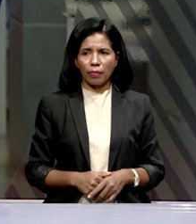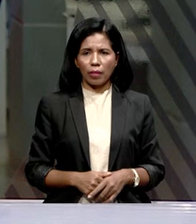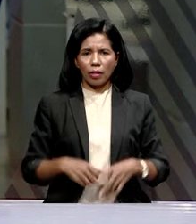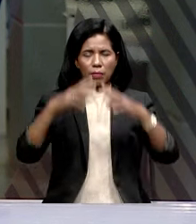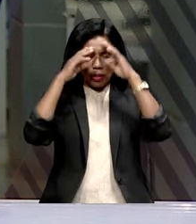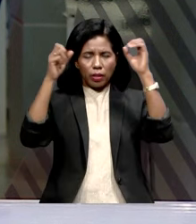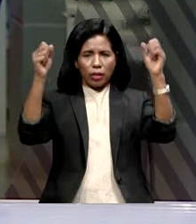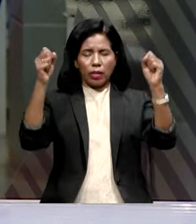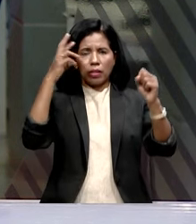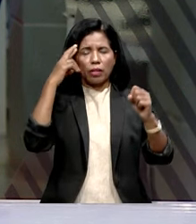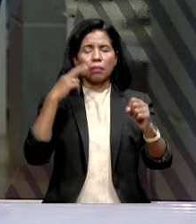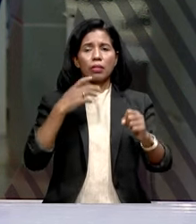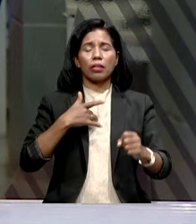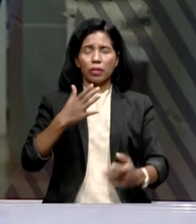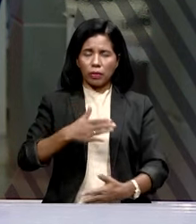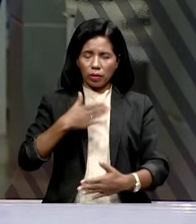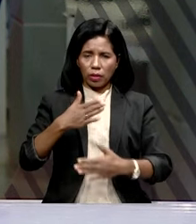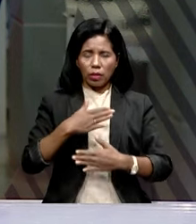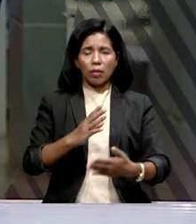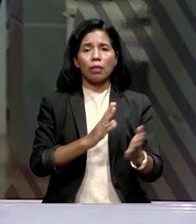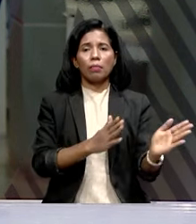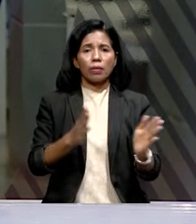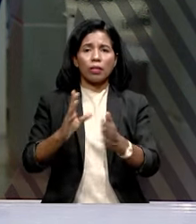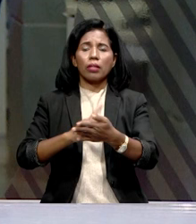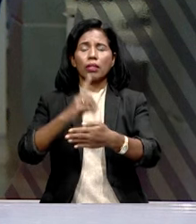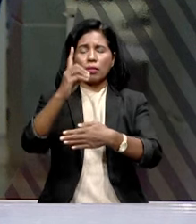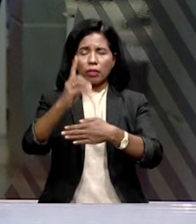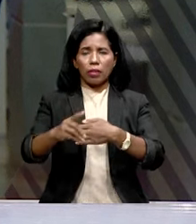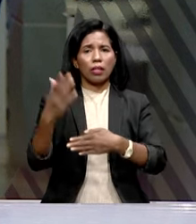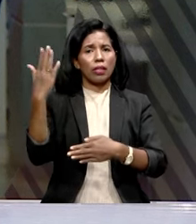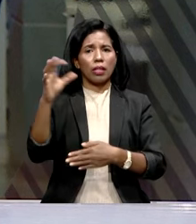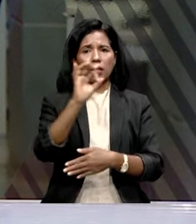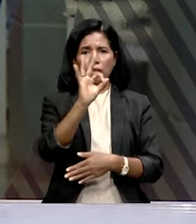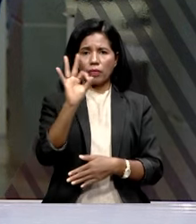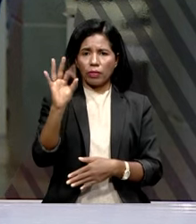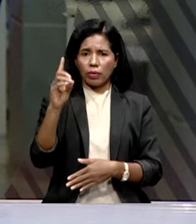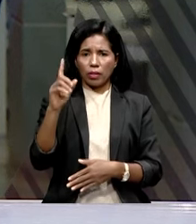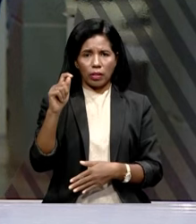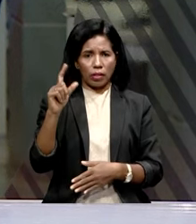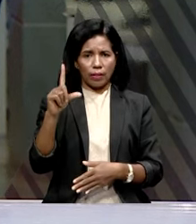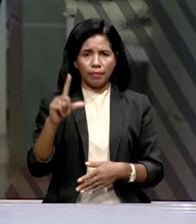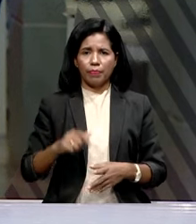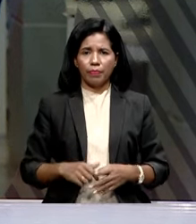Presidente da República aprecia o progresso, desenvolvimento e a FF de Tele.